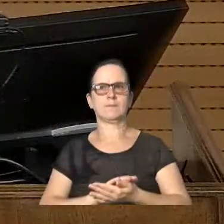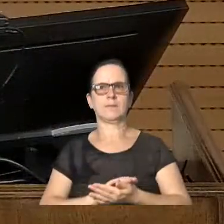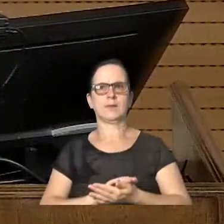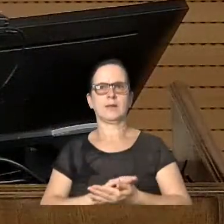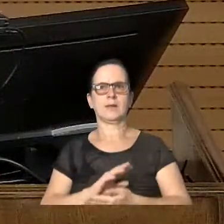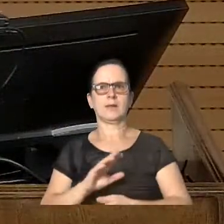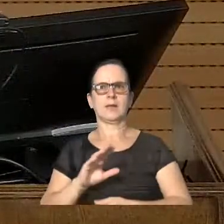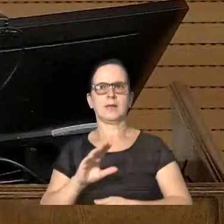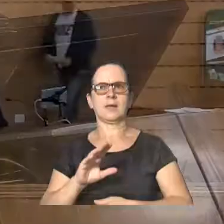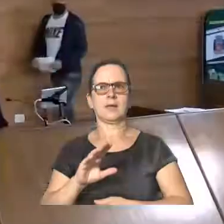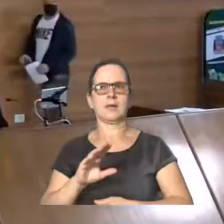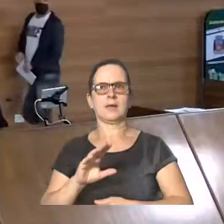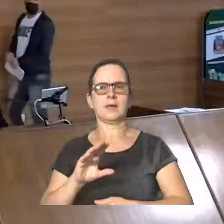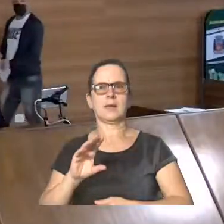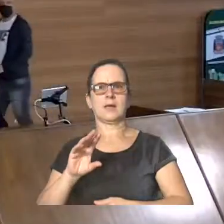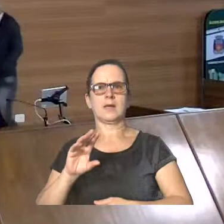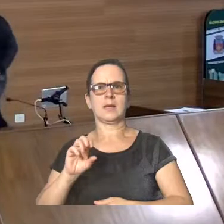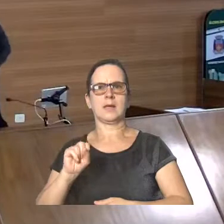vereador Sérgio.